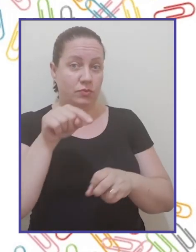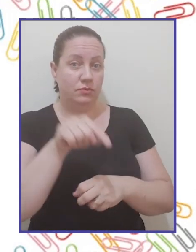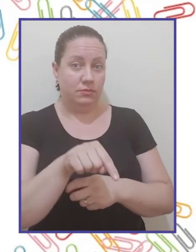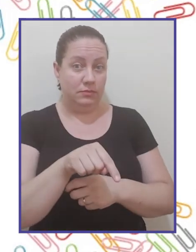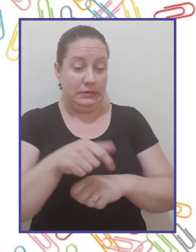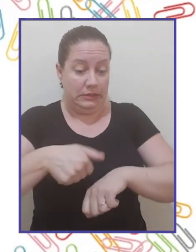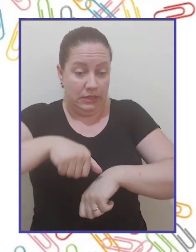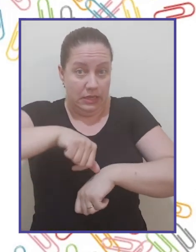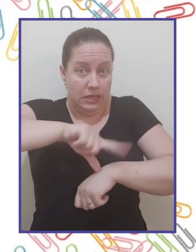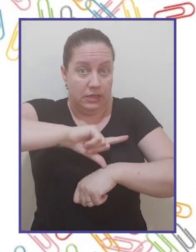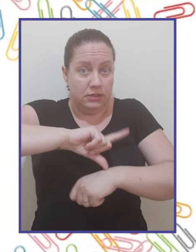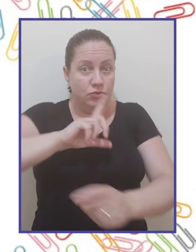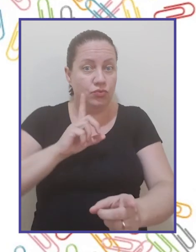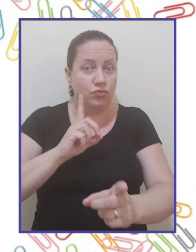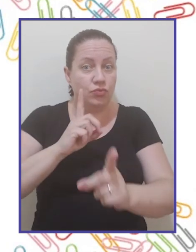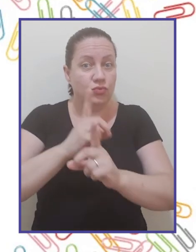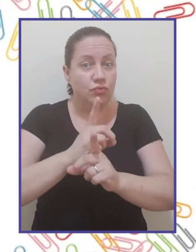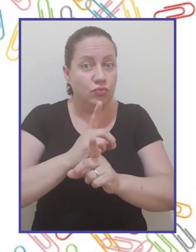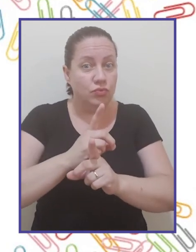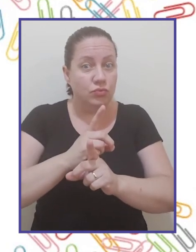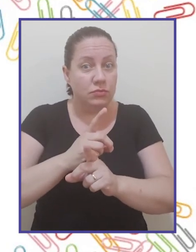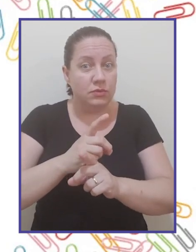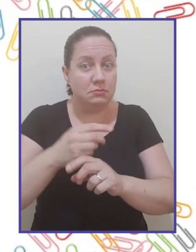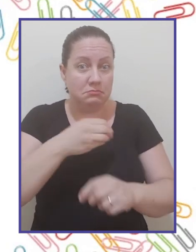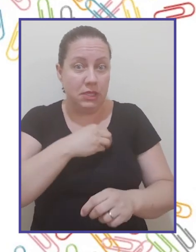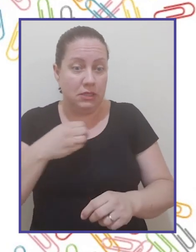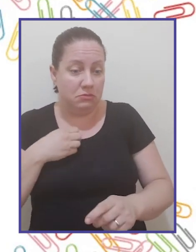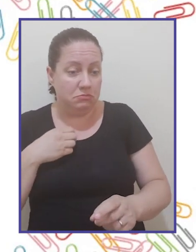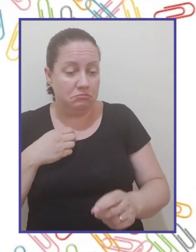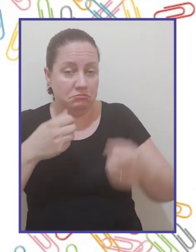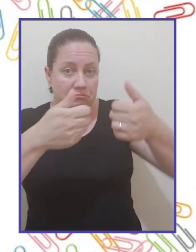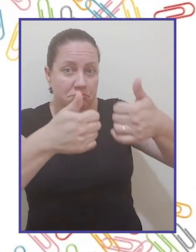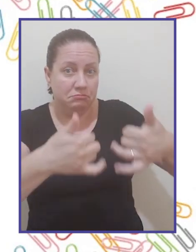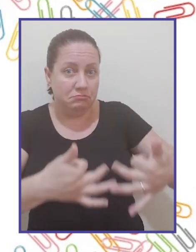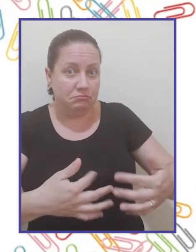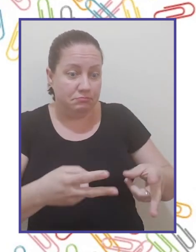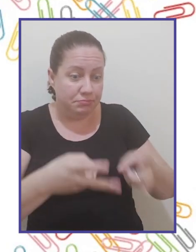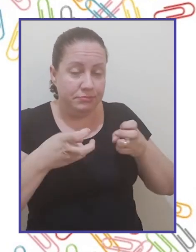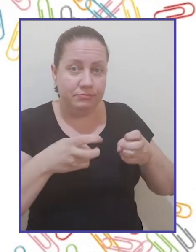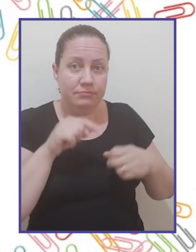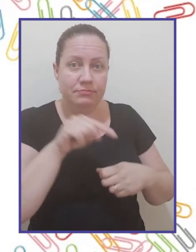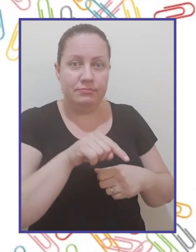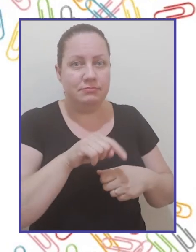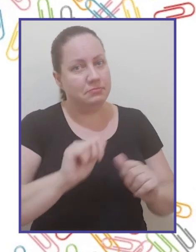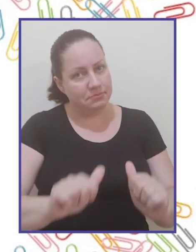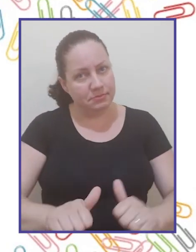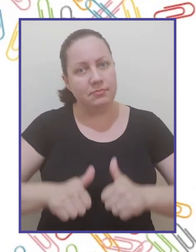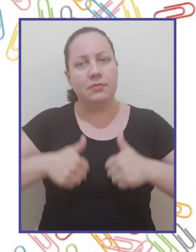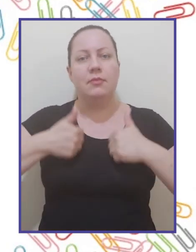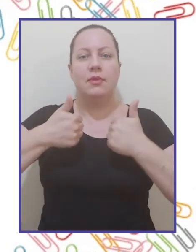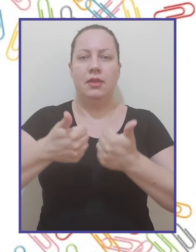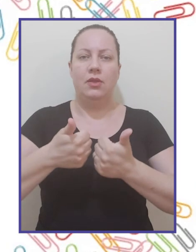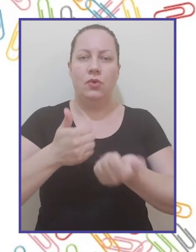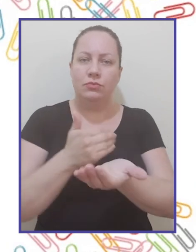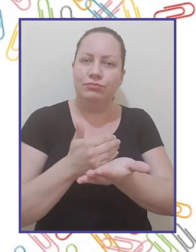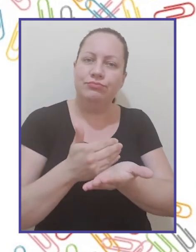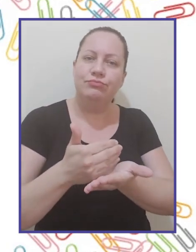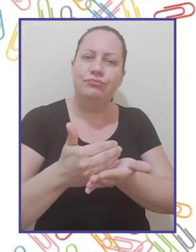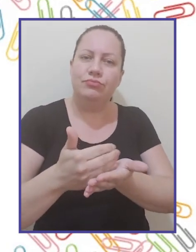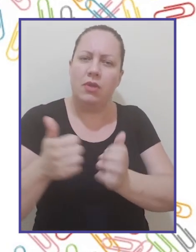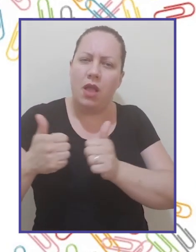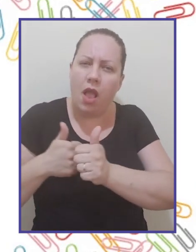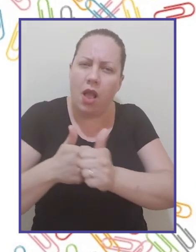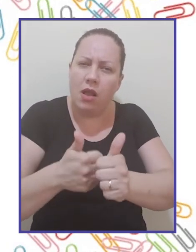base nisso, quanto antes a identificação e o diagnóstico forem realizados, será melhor para